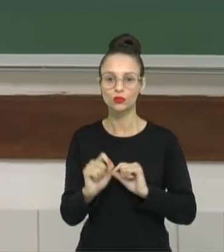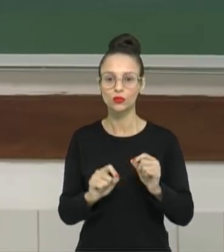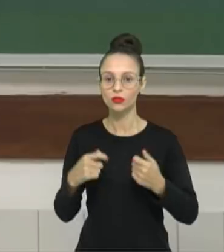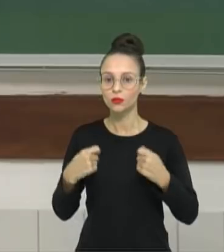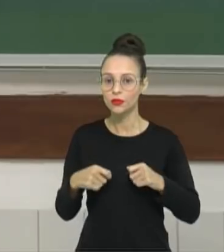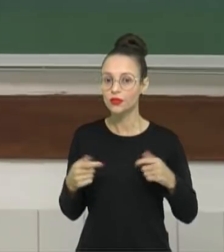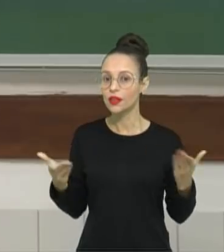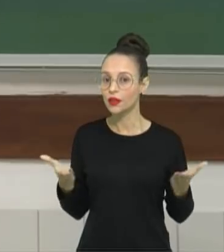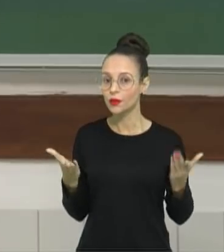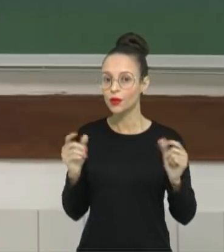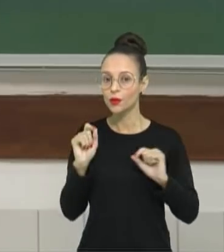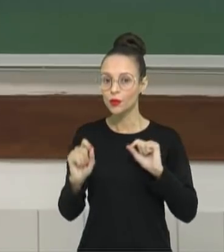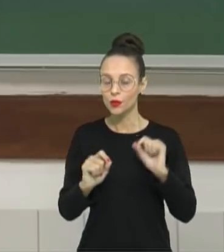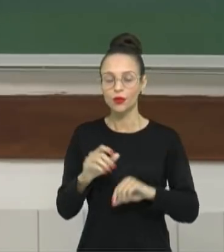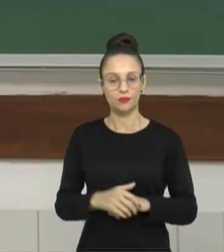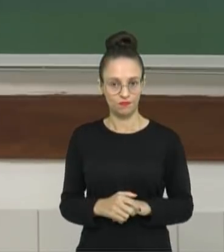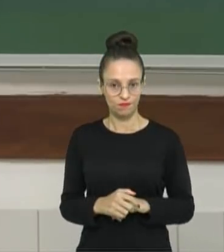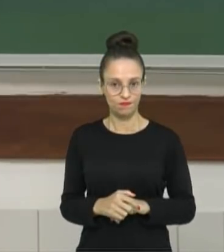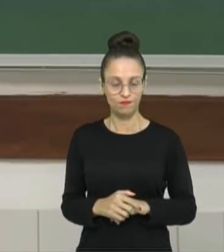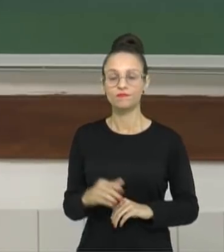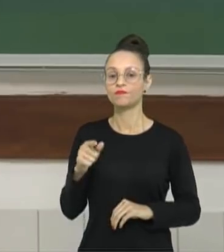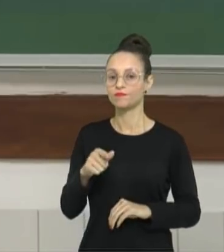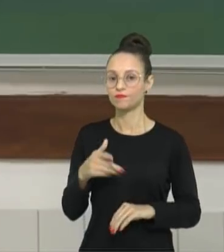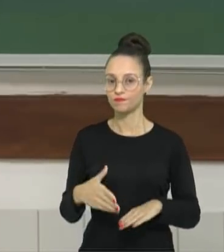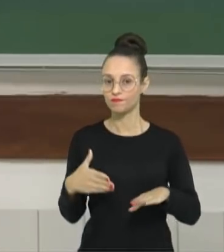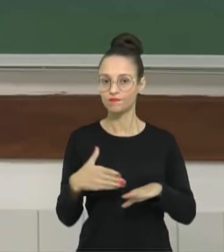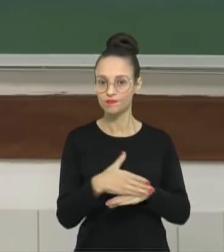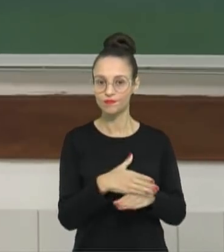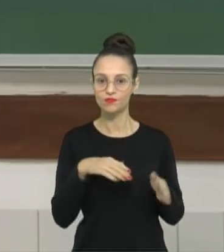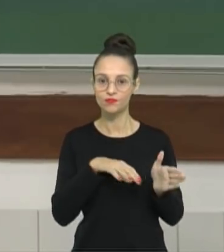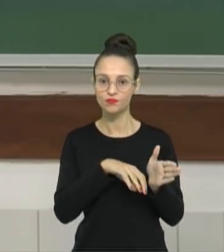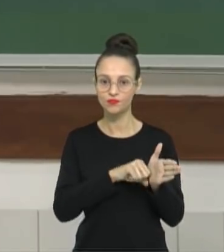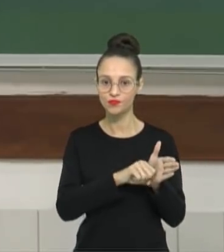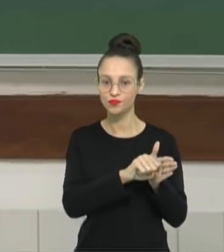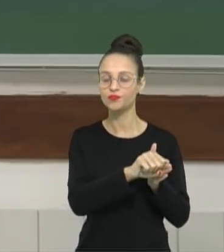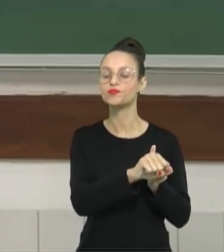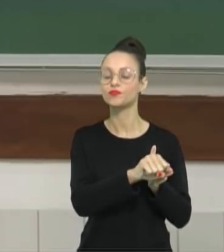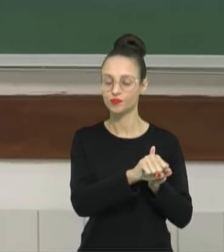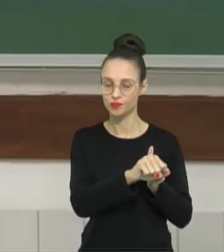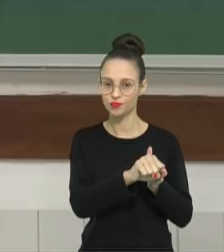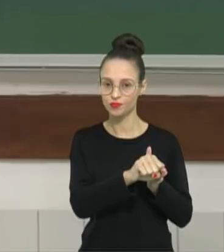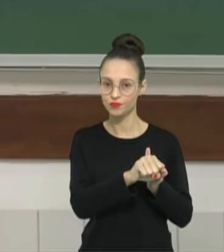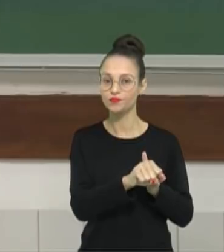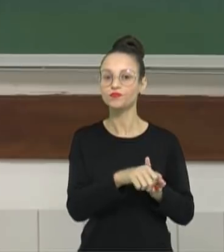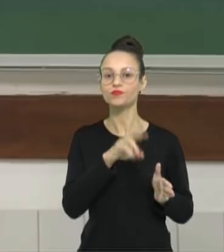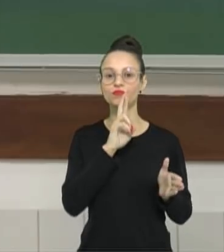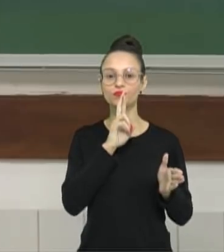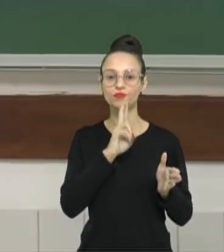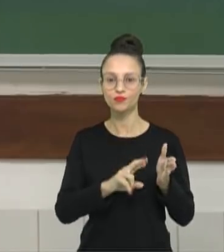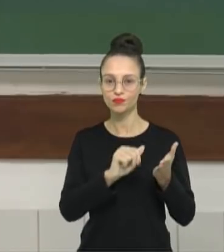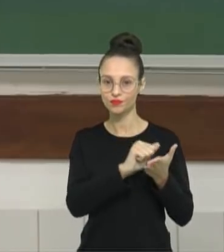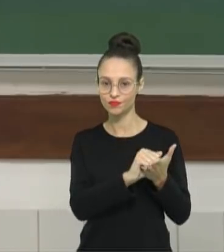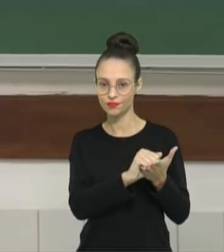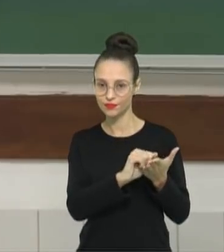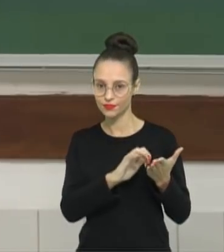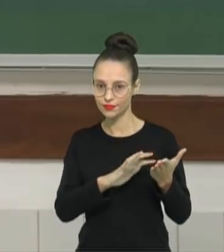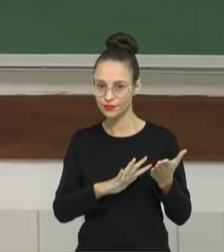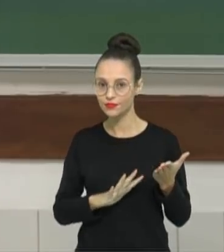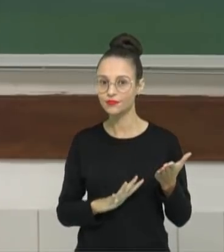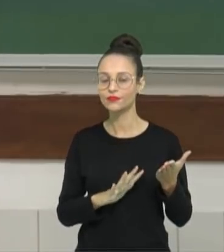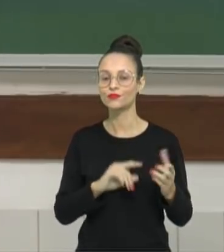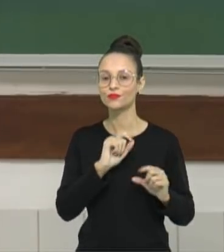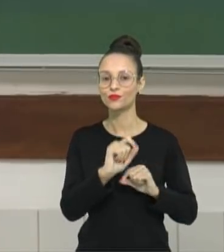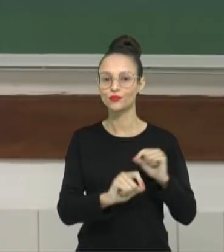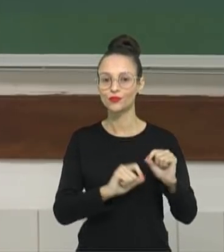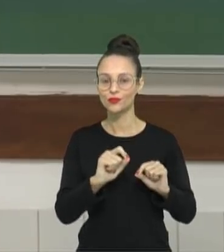nesse momento? Ir até o nosso classroom, fazer as questõezinhas que